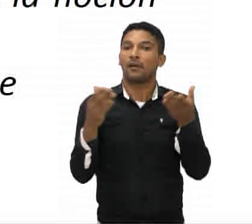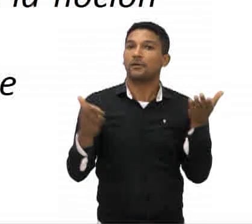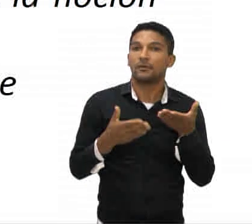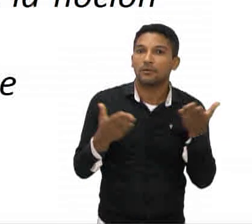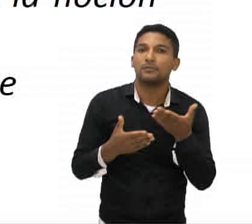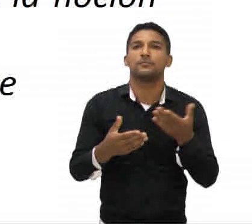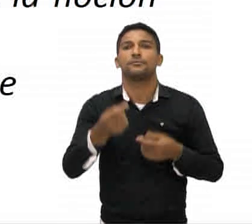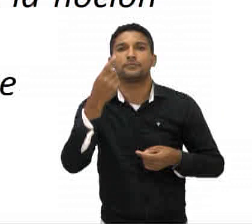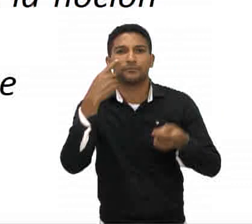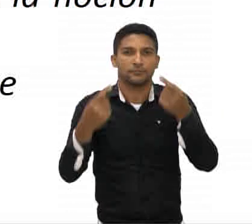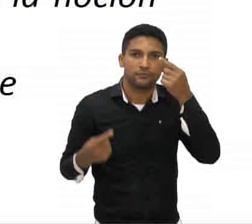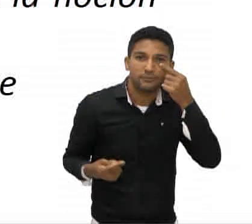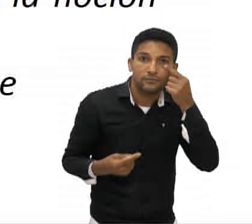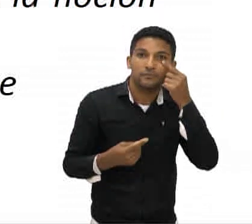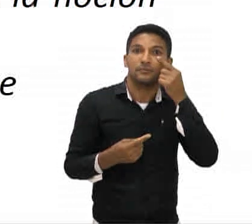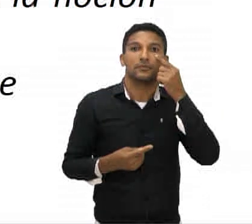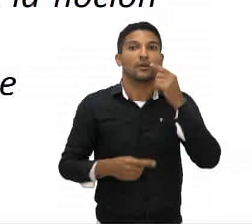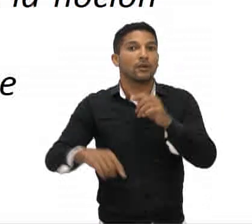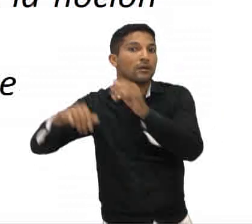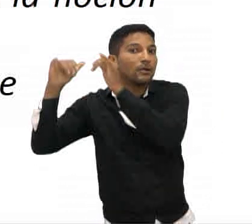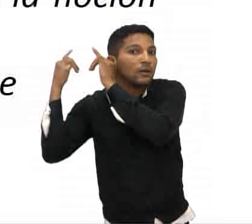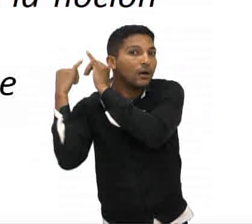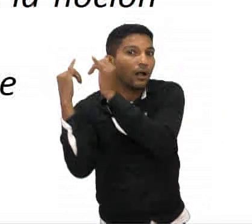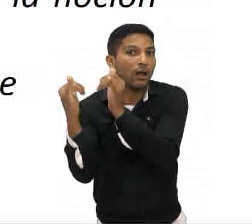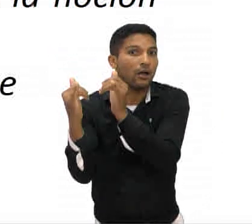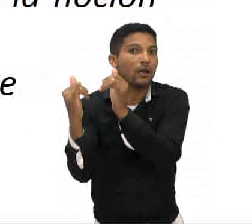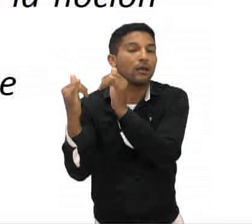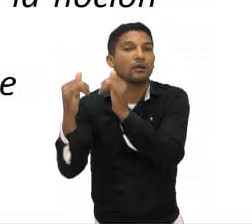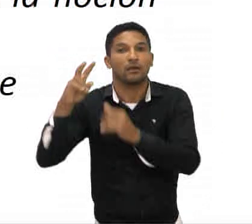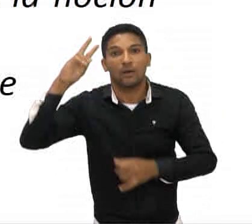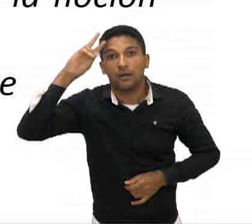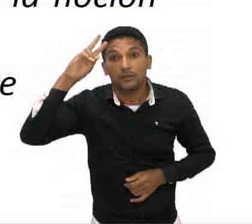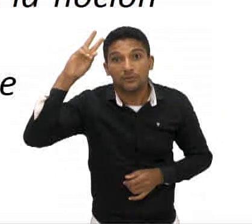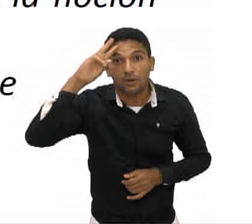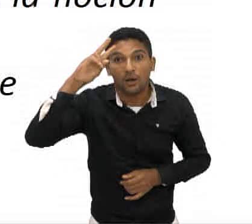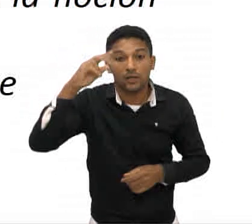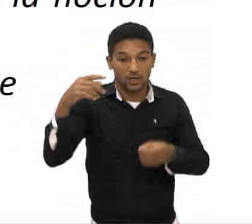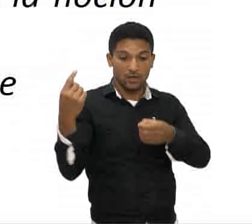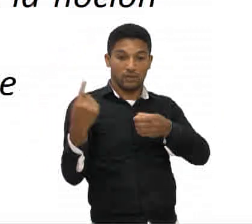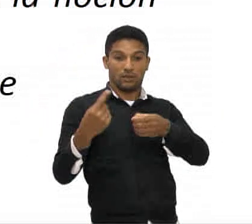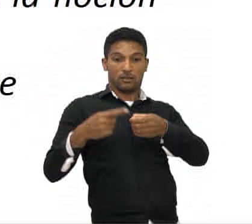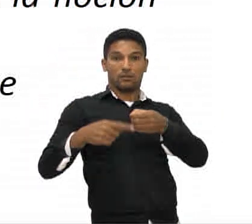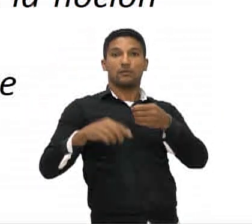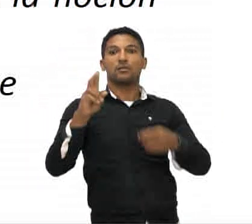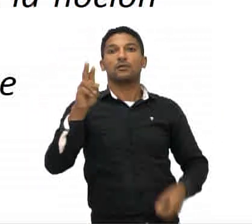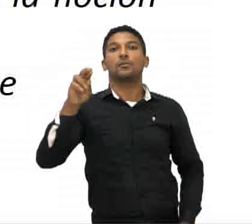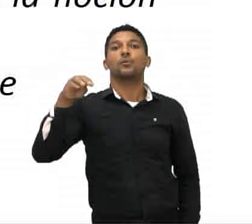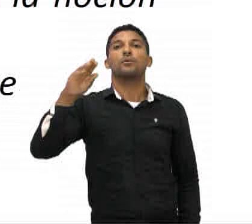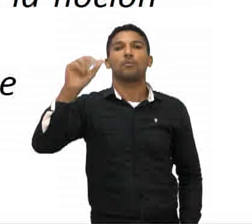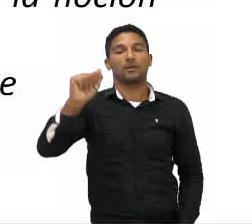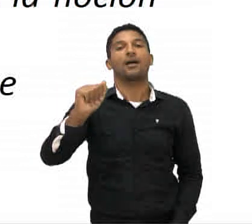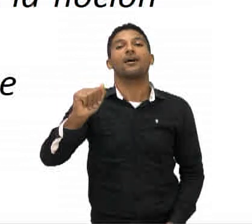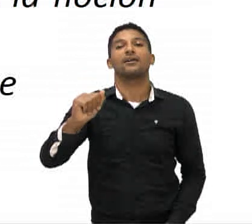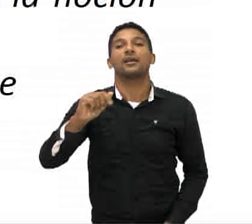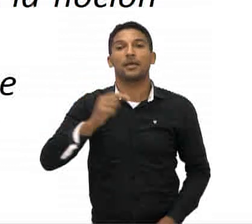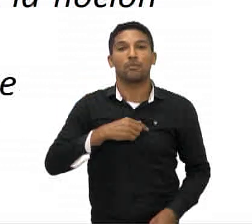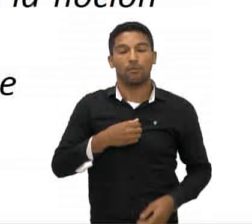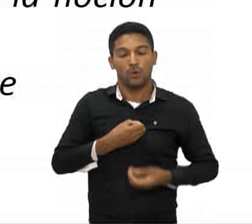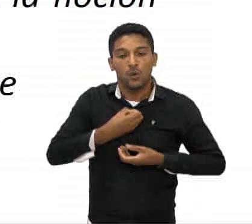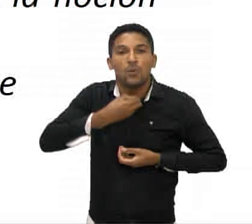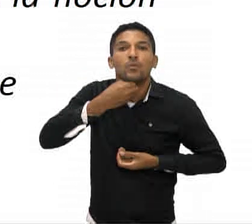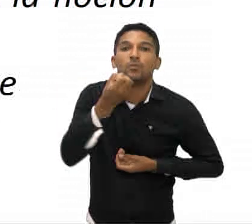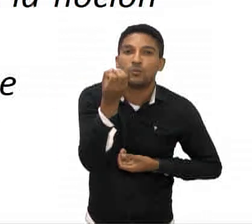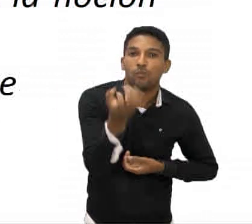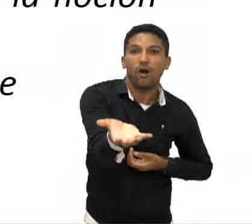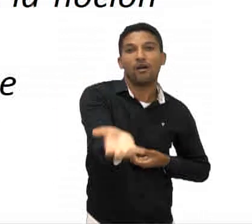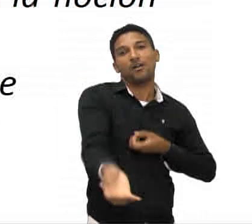Leyendas urbanas. Uma leyenda é um relato que narra acontecimentos fantásticos, tá?